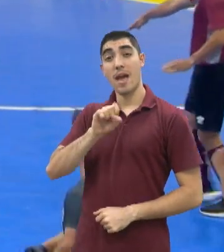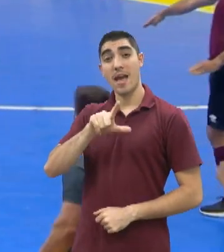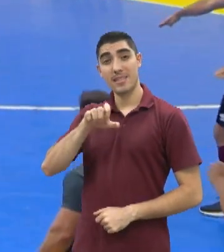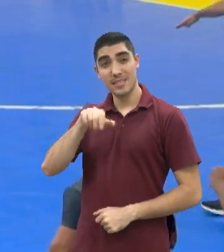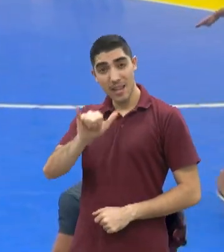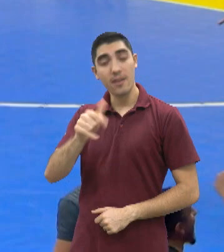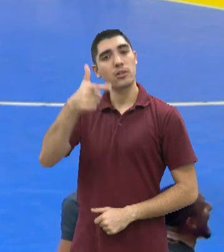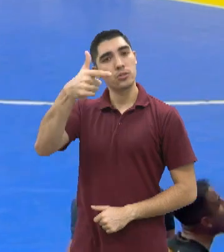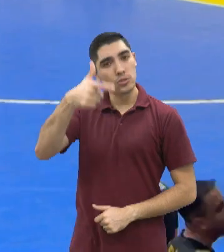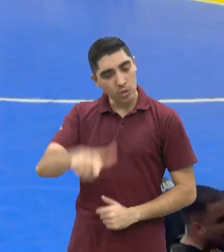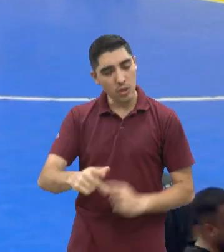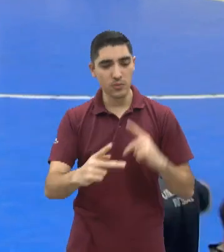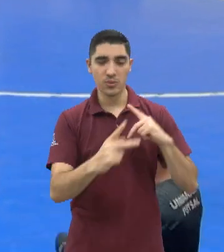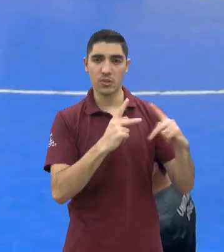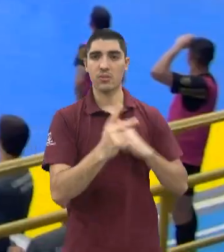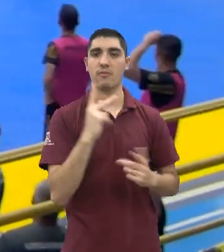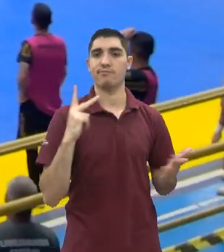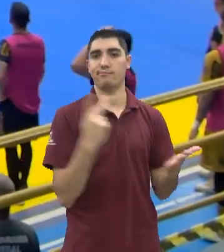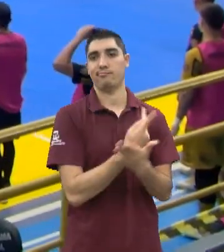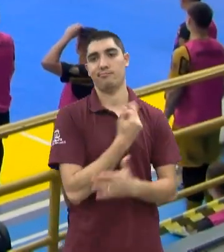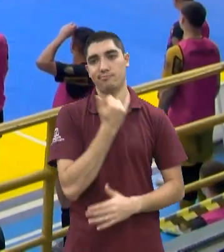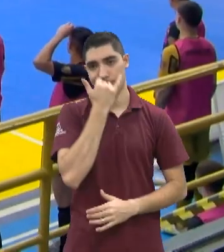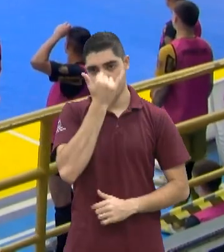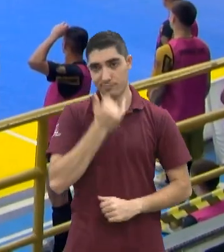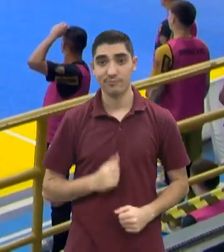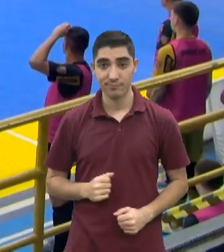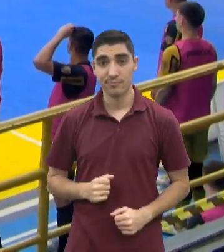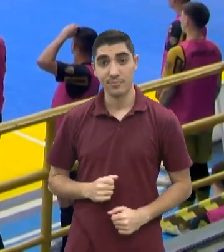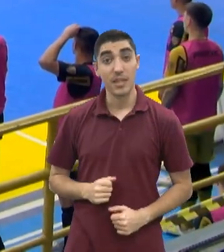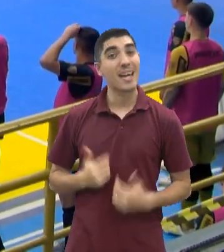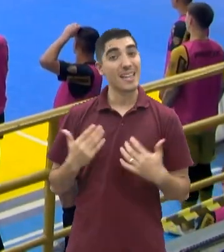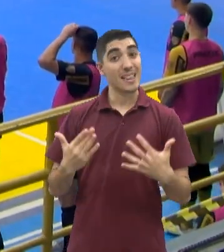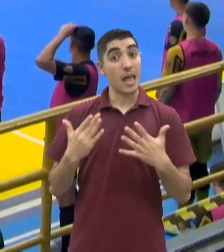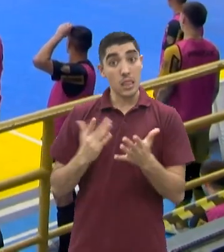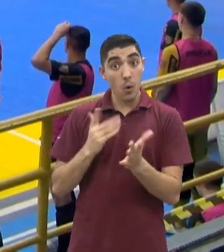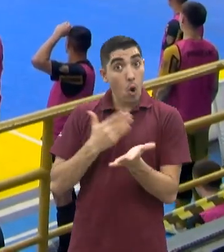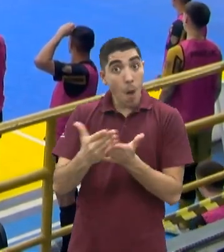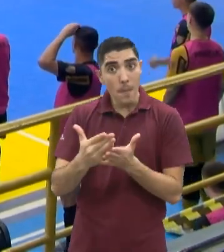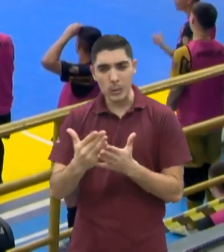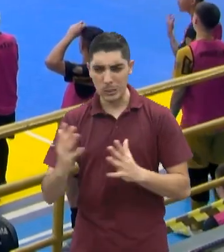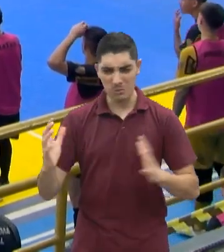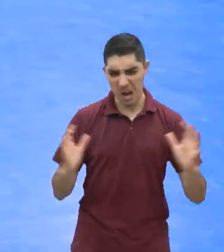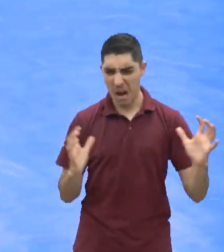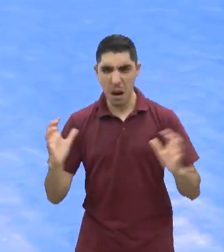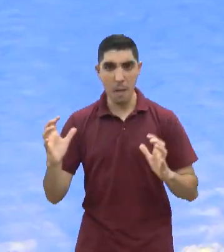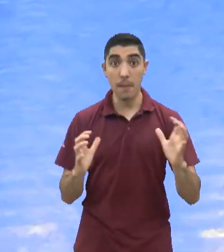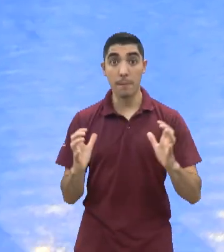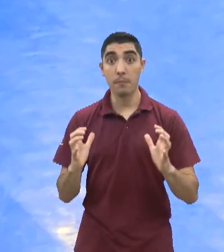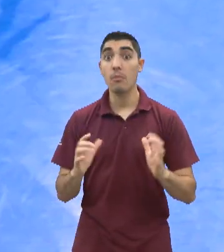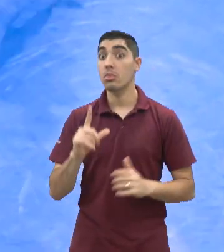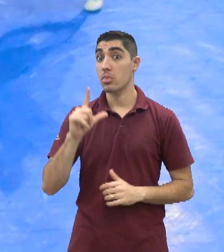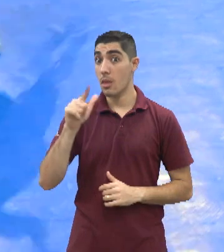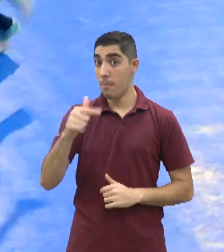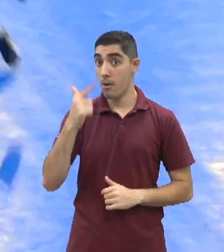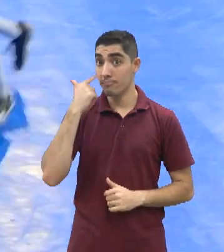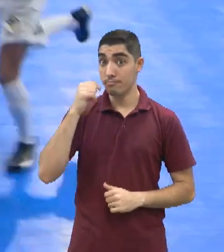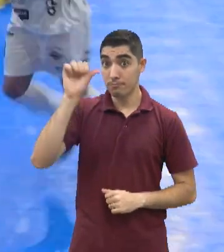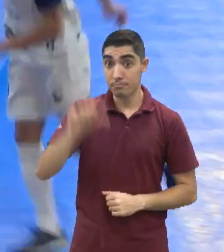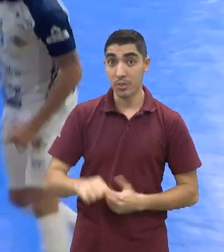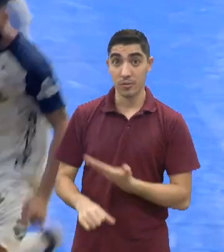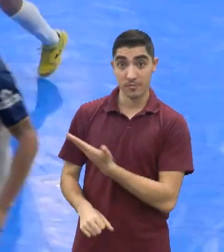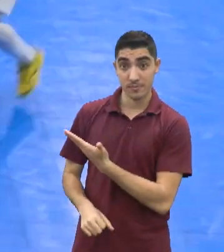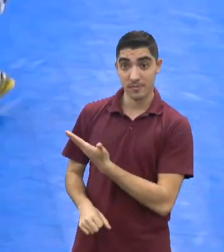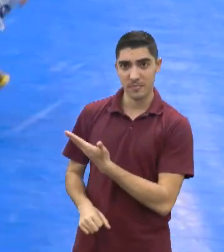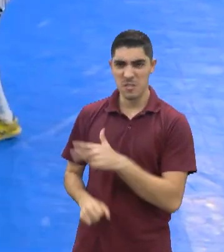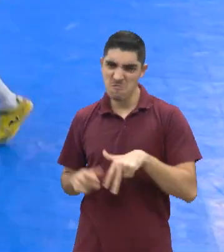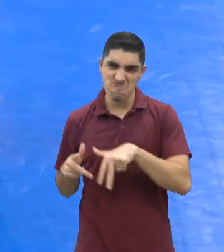uma oportunidade desperdiçada. E se o jogo começou a ficar nervoso, a situação piorou um pouco mais depois desse